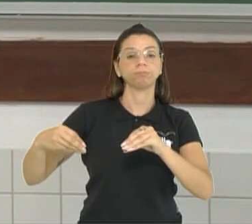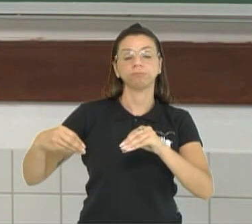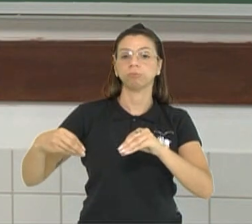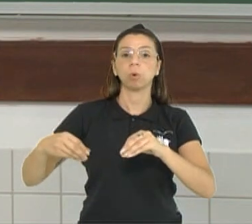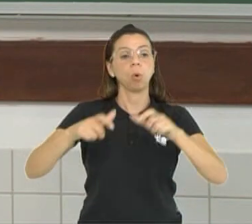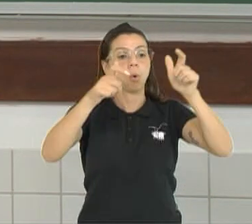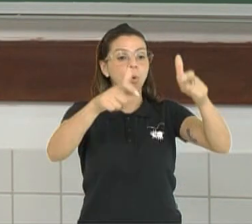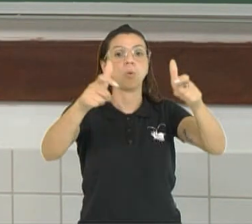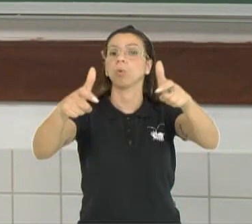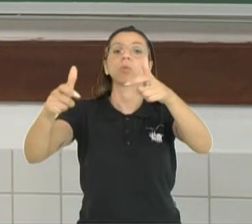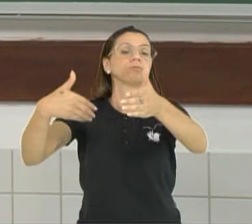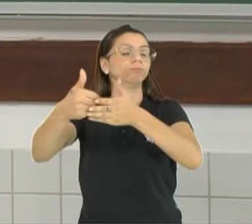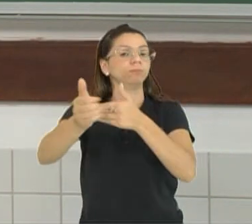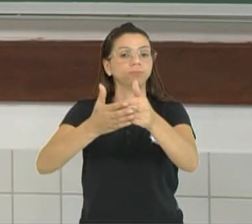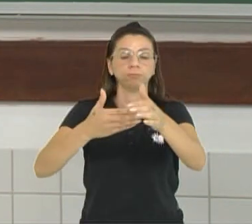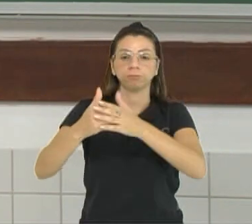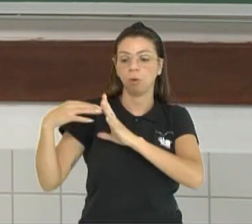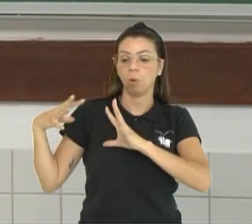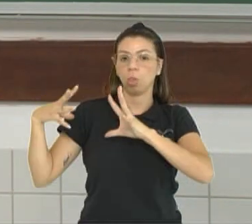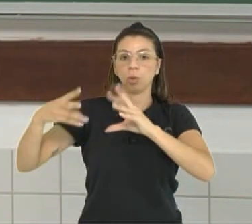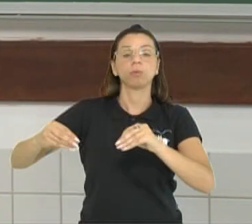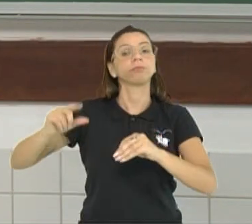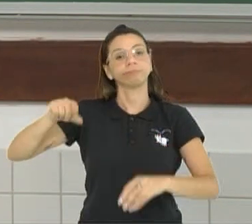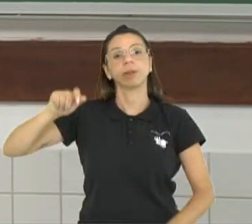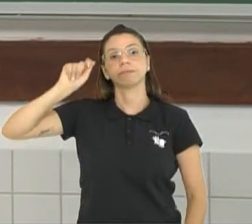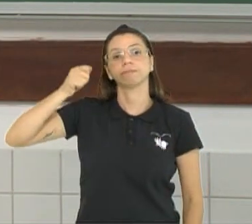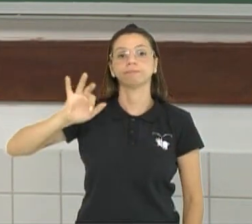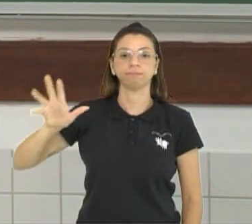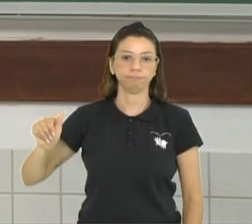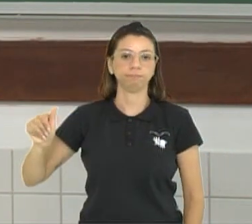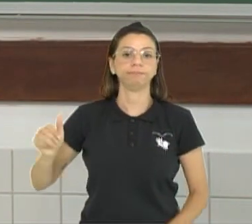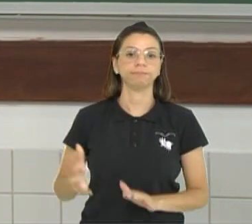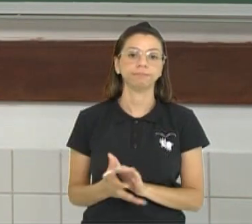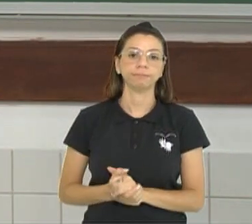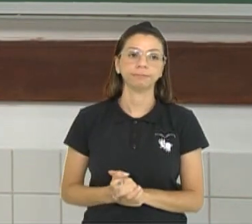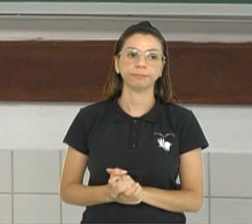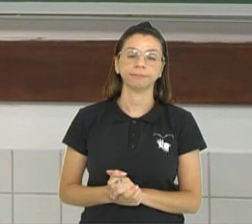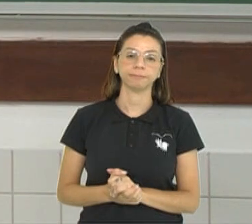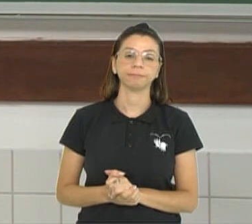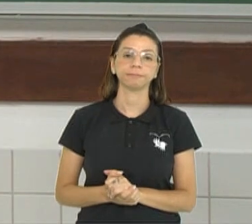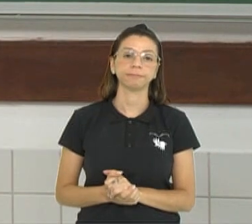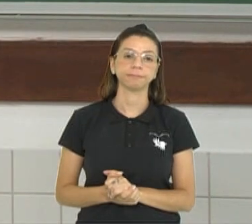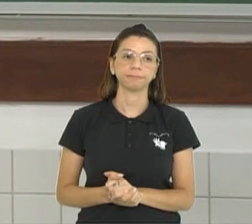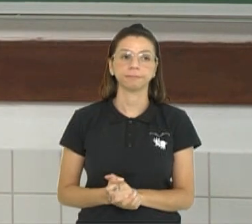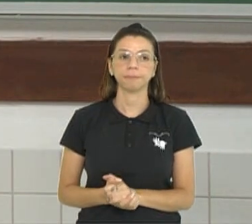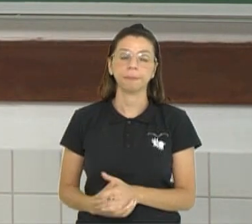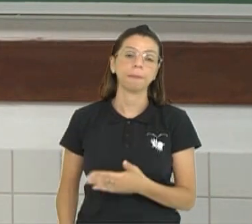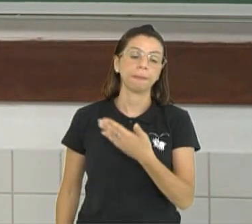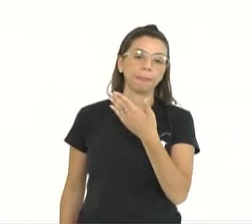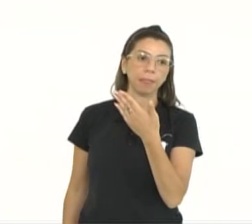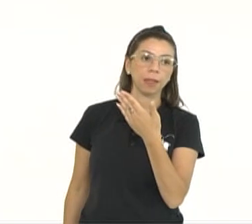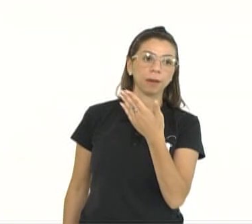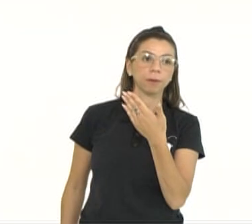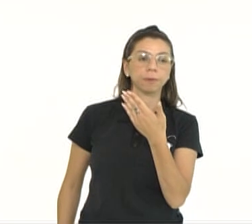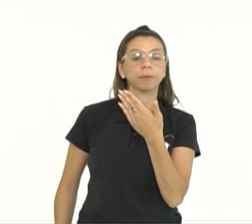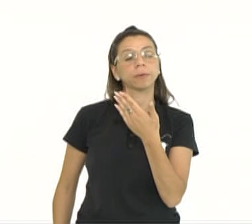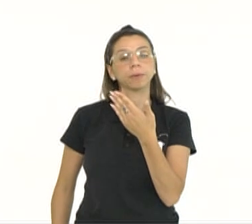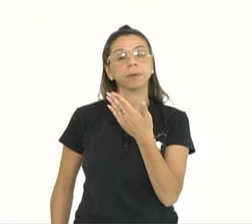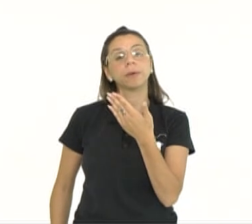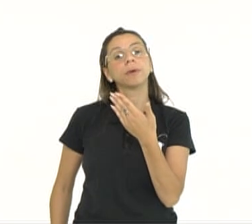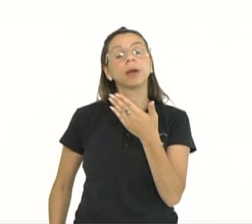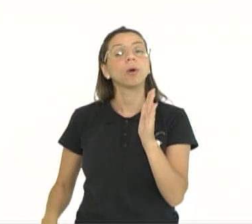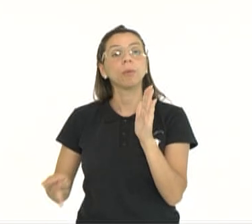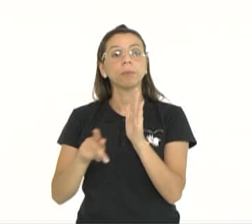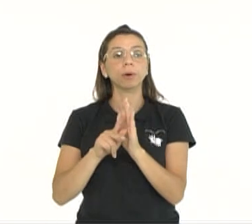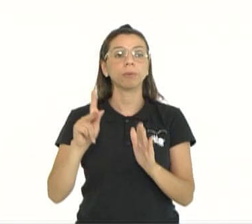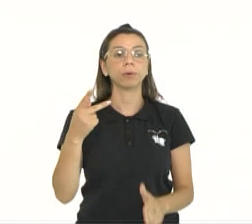onde você esteja, ela vem do continente africano. Bom, aqui nós temos os hominídeos como um gênero